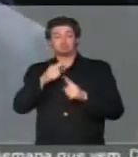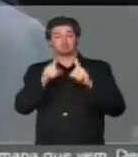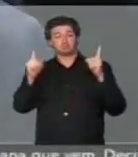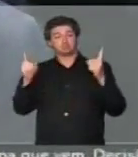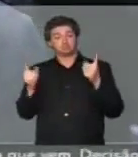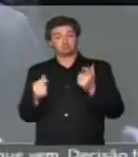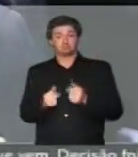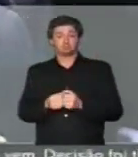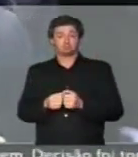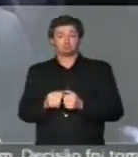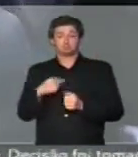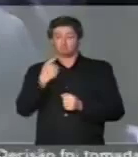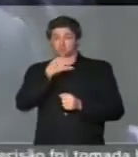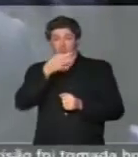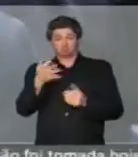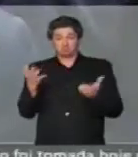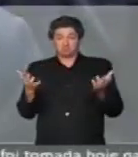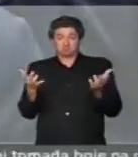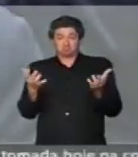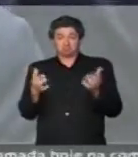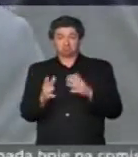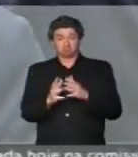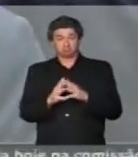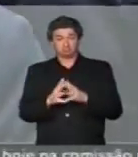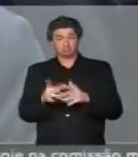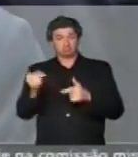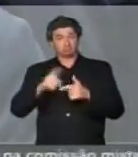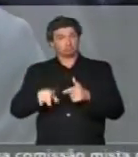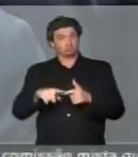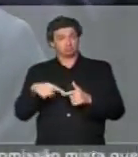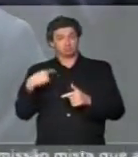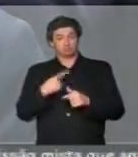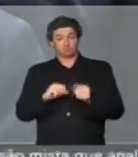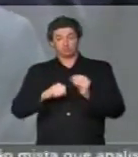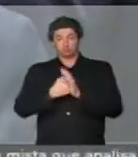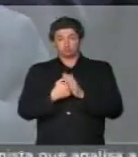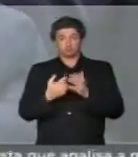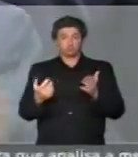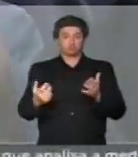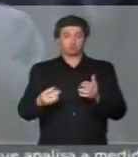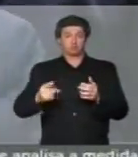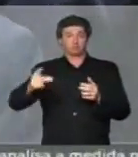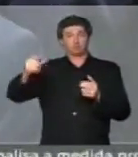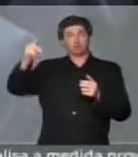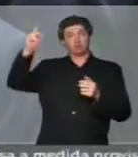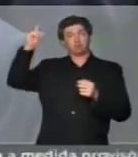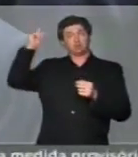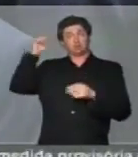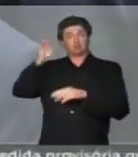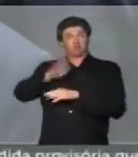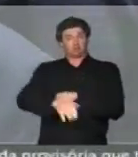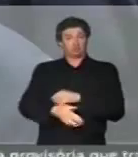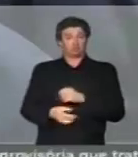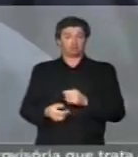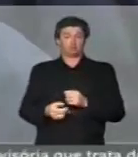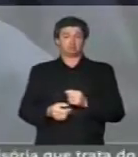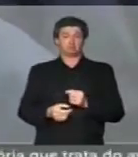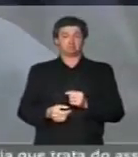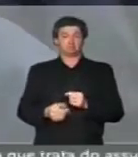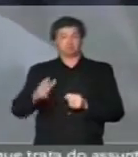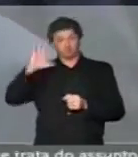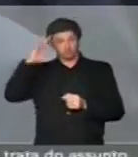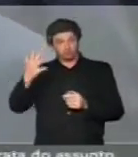mas, no nosso entendimento, a situação que nos levou à obstrução desde a tarde não